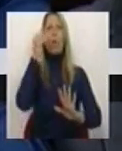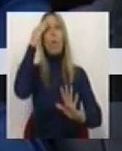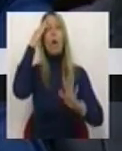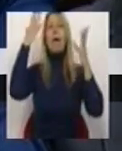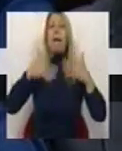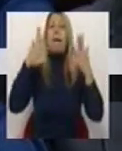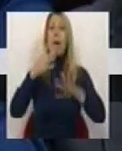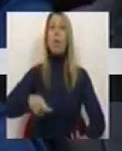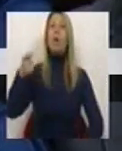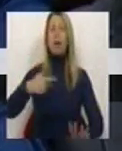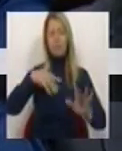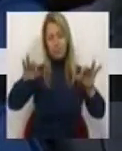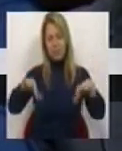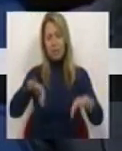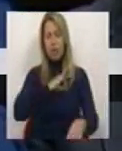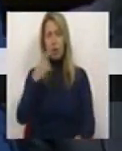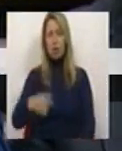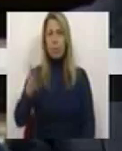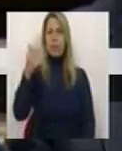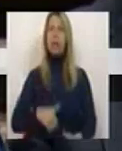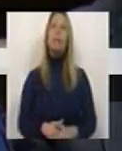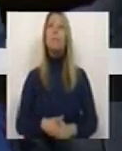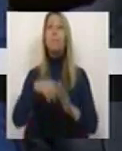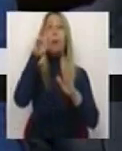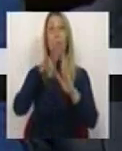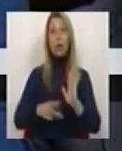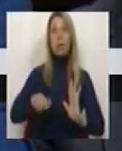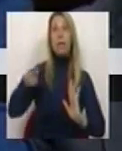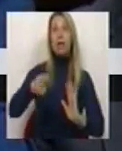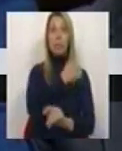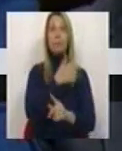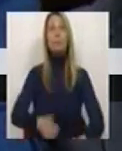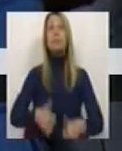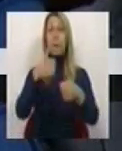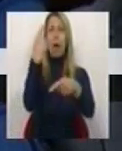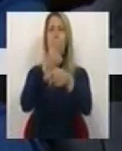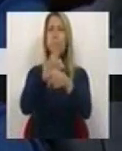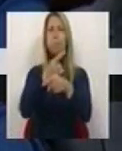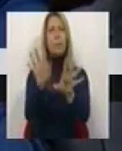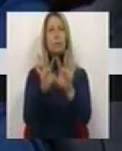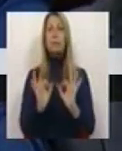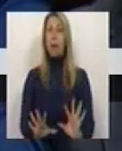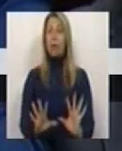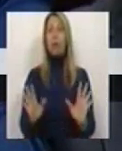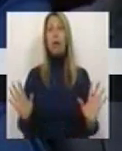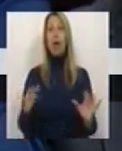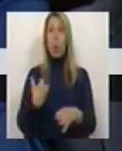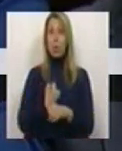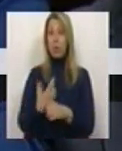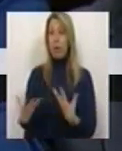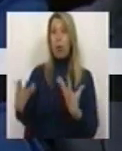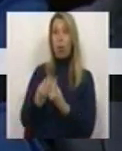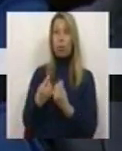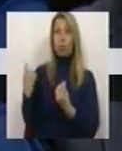arrendamento urbano, e com isto termino, Sr. Presidente, o regime do arrendamento urbano mantém-se o mesmo. O trabalho conjunto